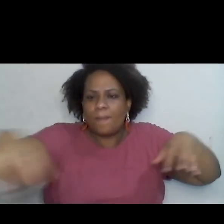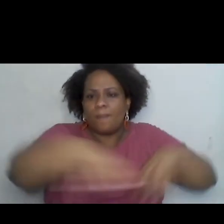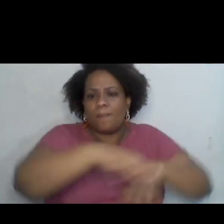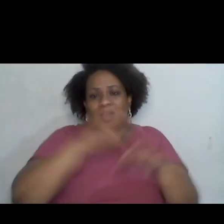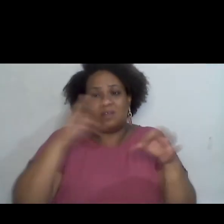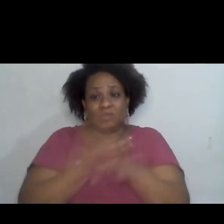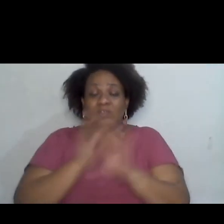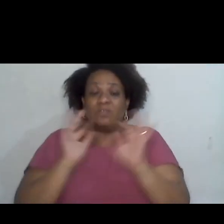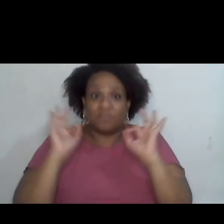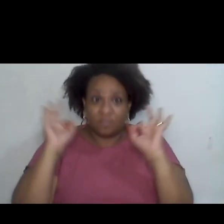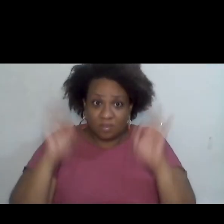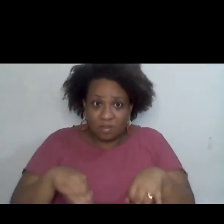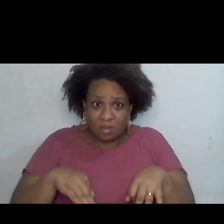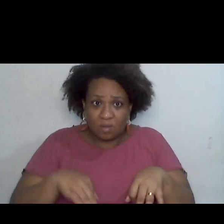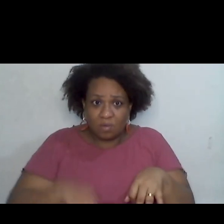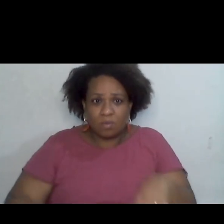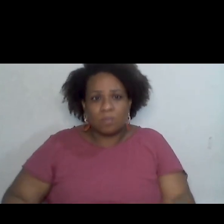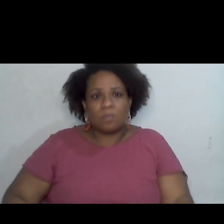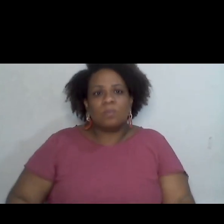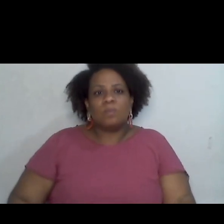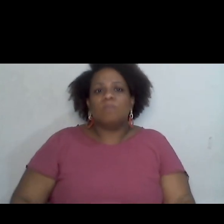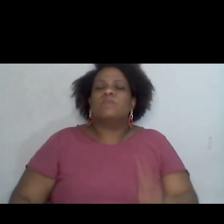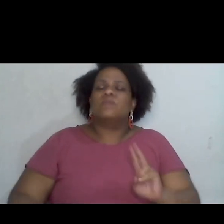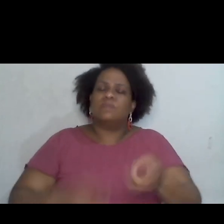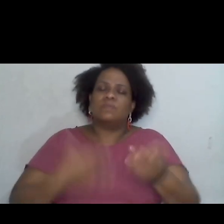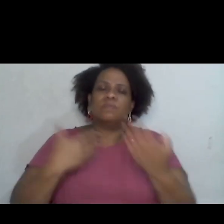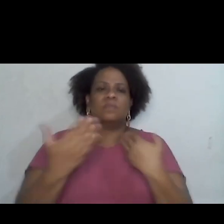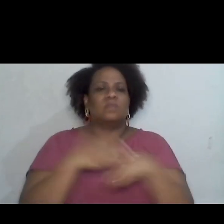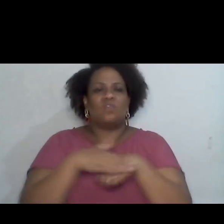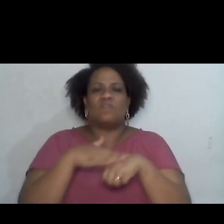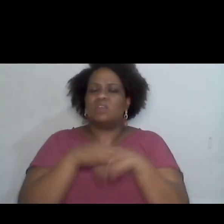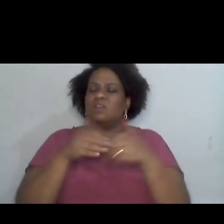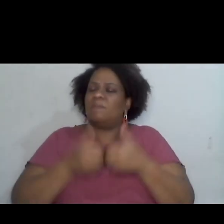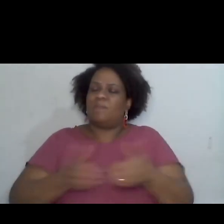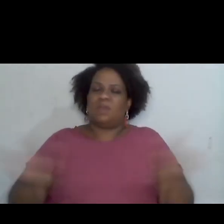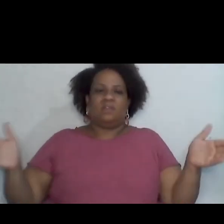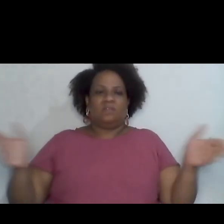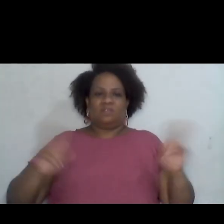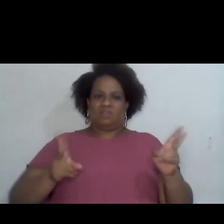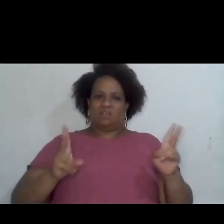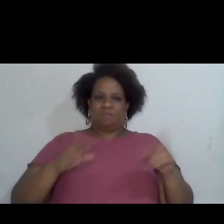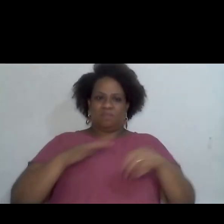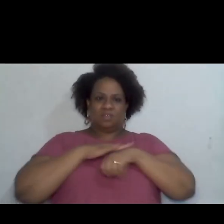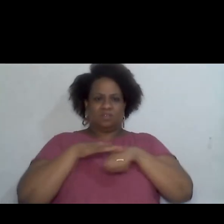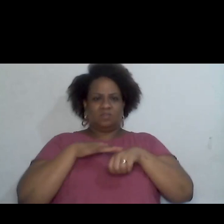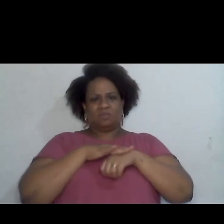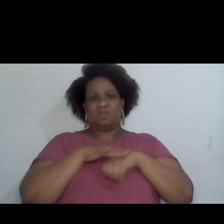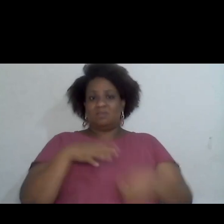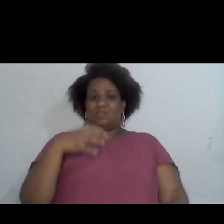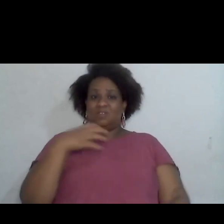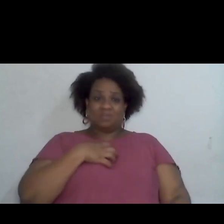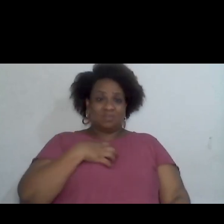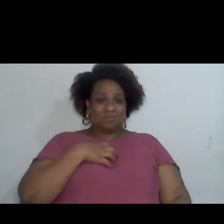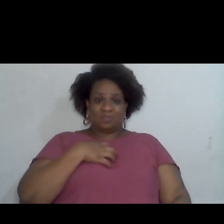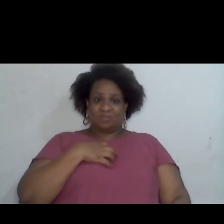mesmo, manter o diálogo sempre aberto. Eu sinto muito se a gente não